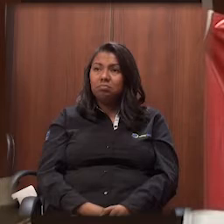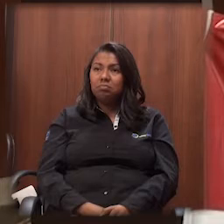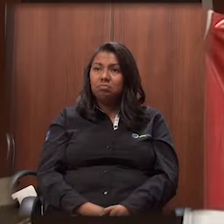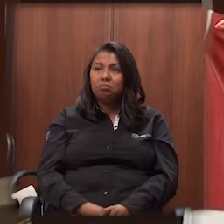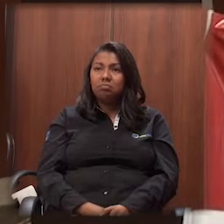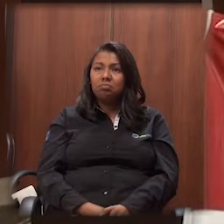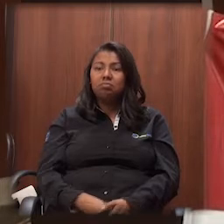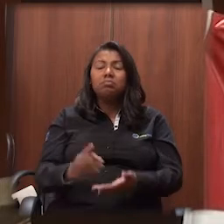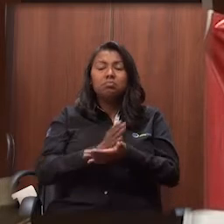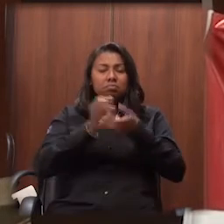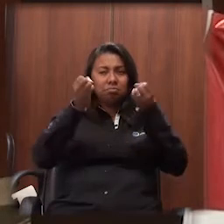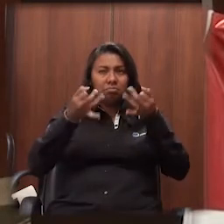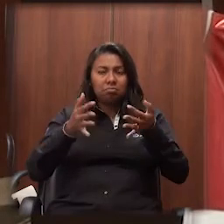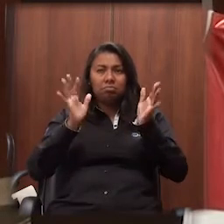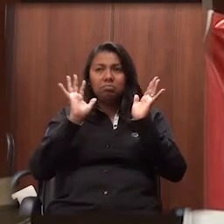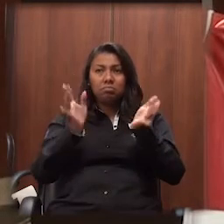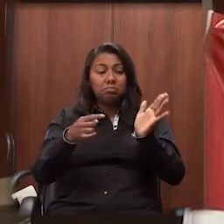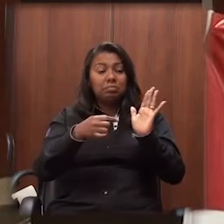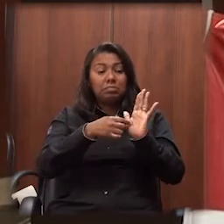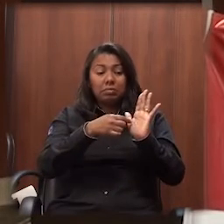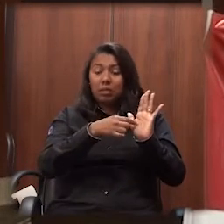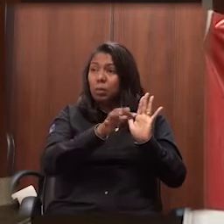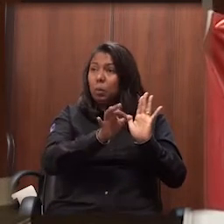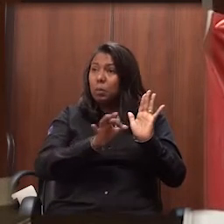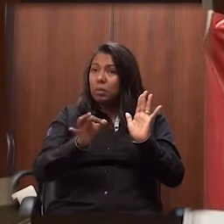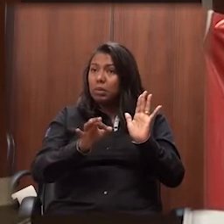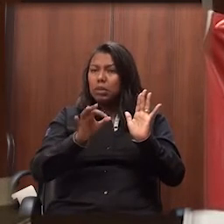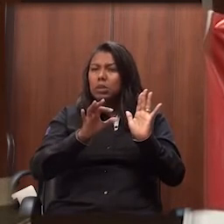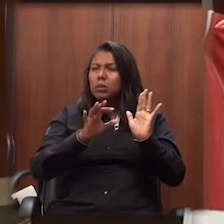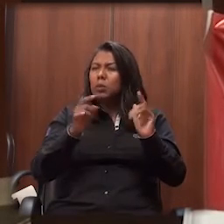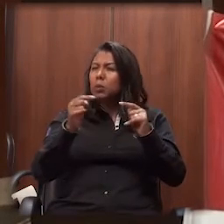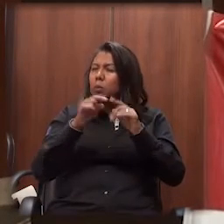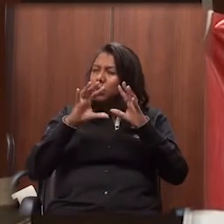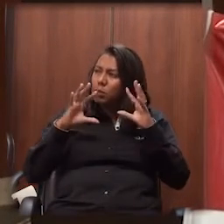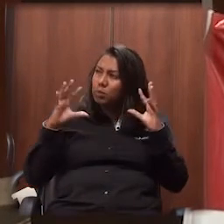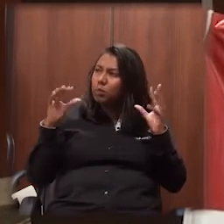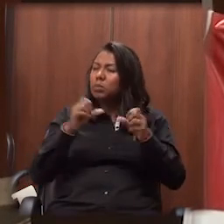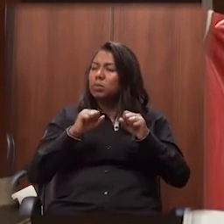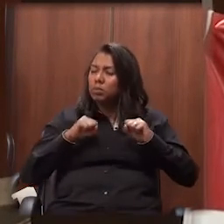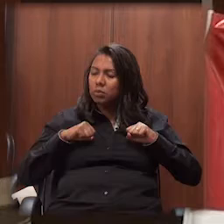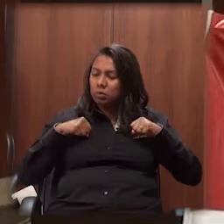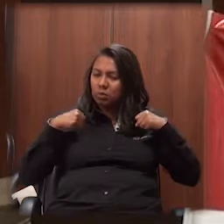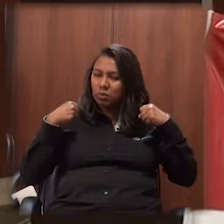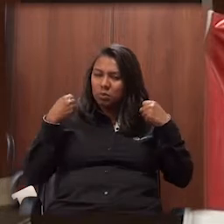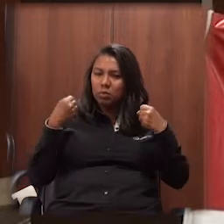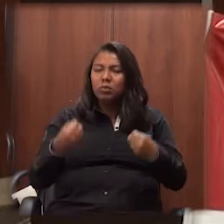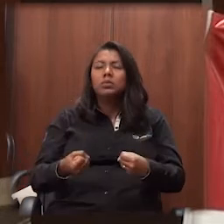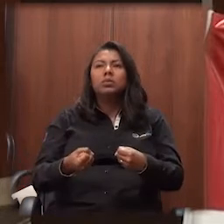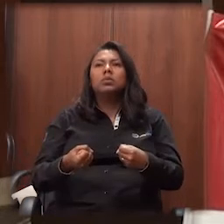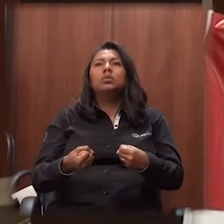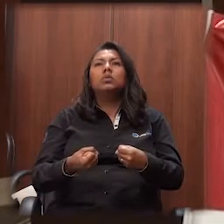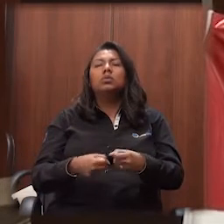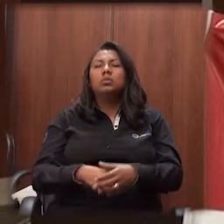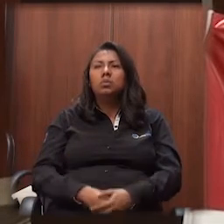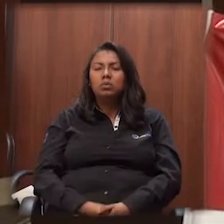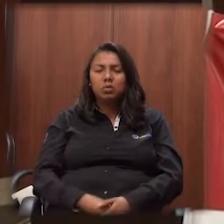abertura, estão acumulados nesse documento todos os esforços, os suores e as lágrimas dos